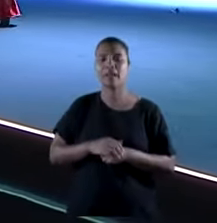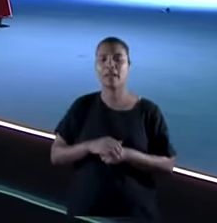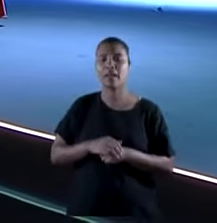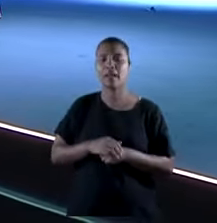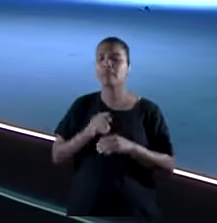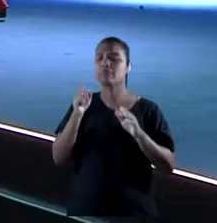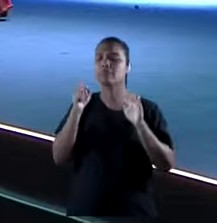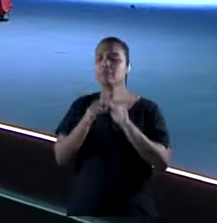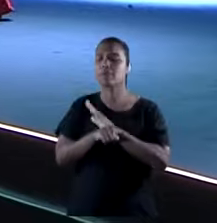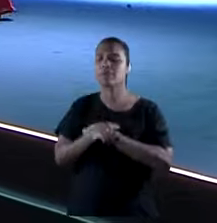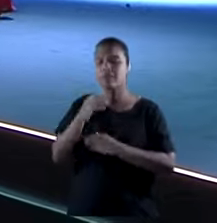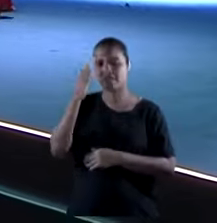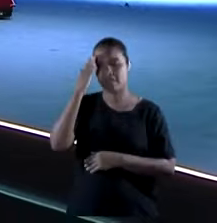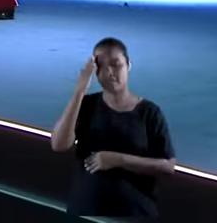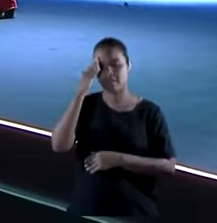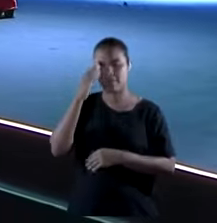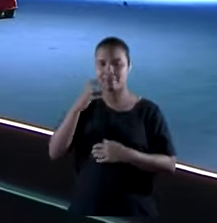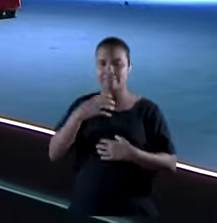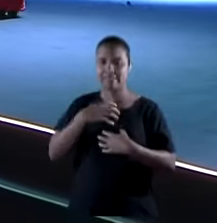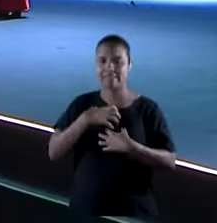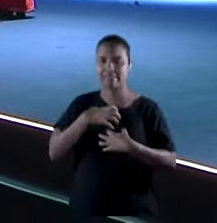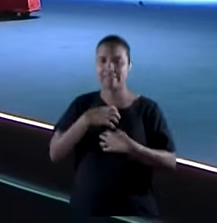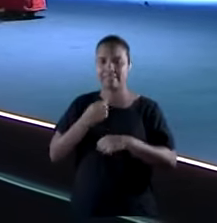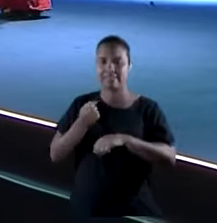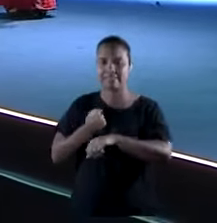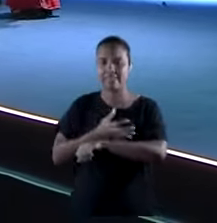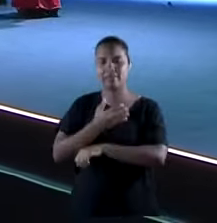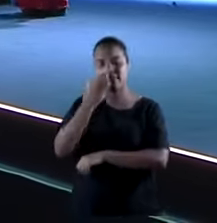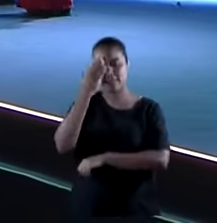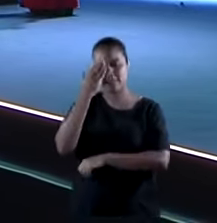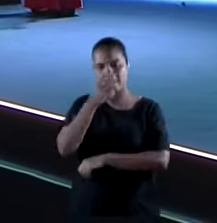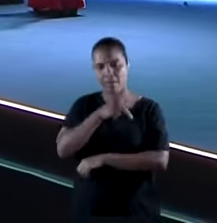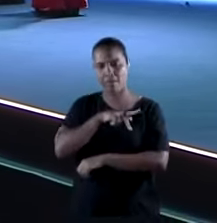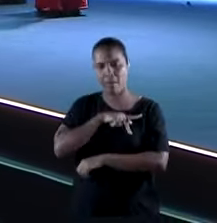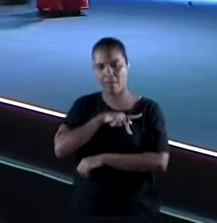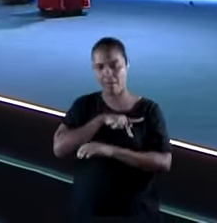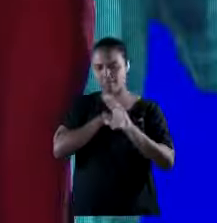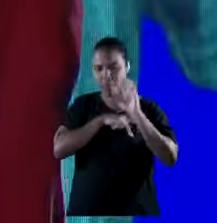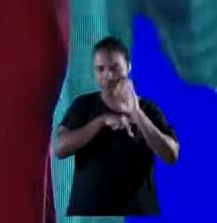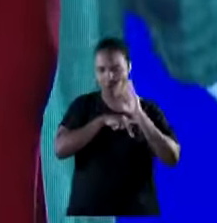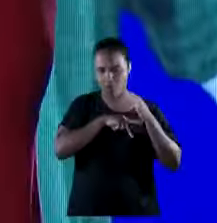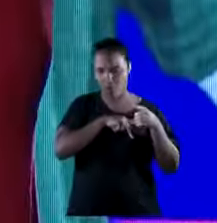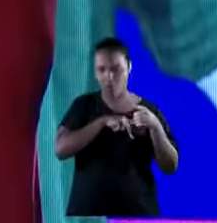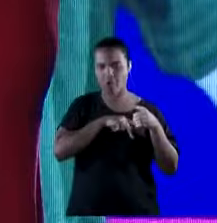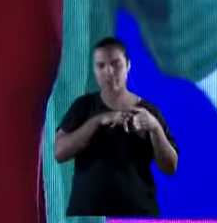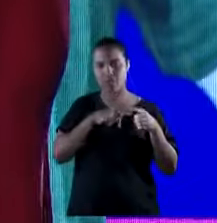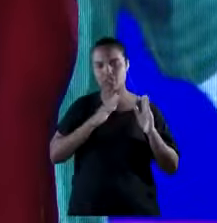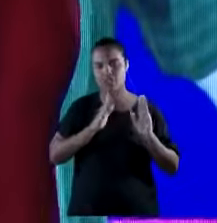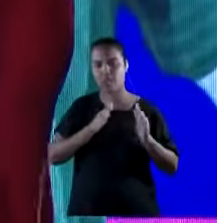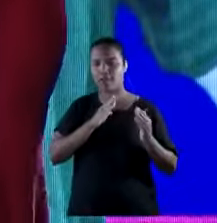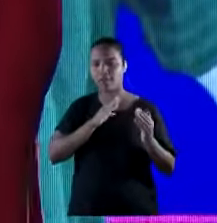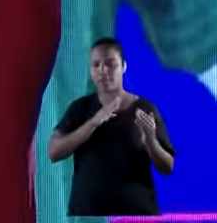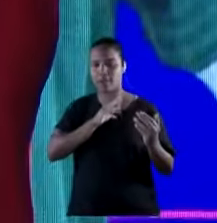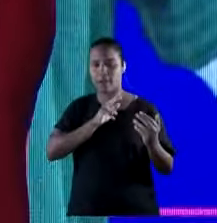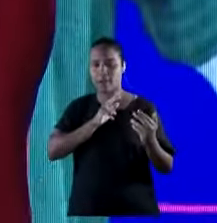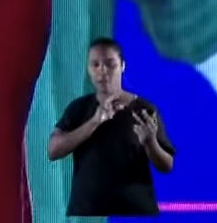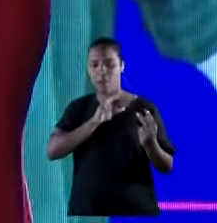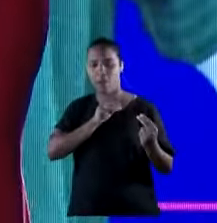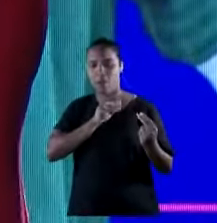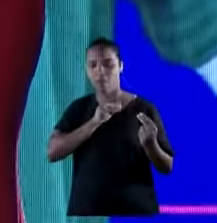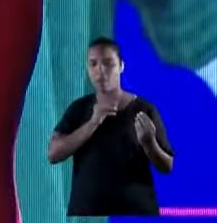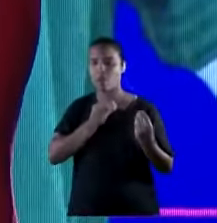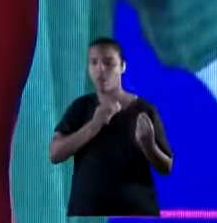nessa nostalgia, apesar de você falar que está focado no Palmeiras nesses próximos meses, que até já conversou com o Ancelotti sobre isso, mas foi o